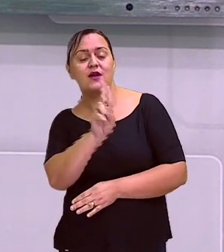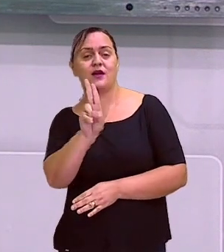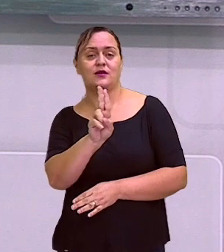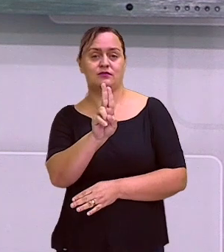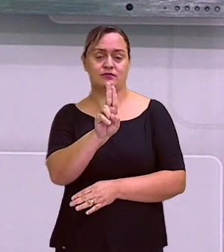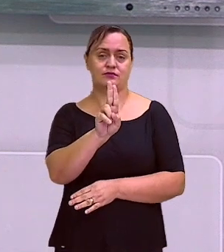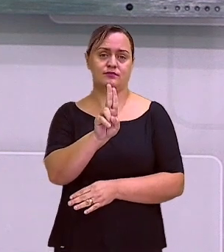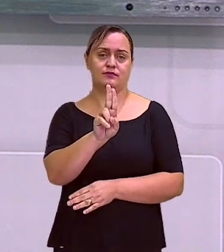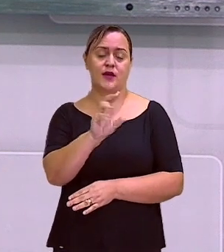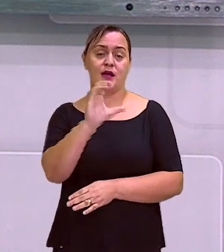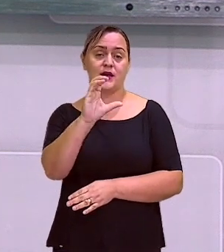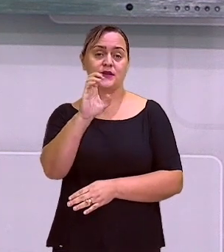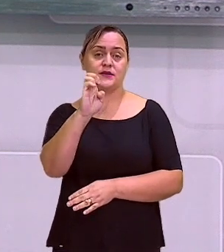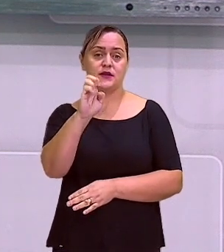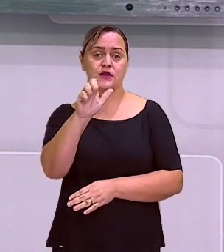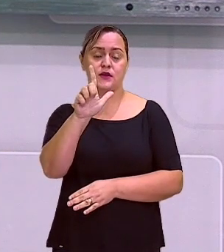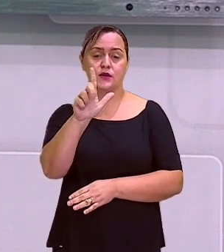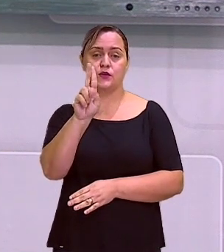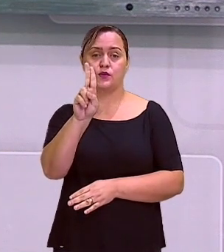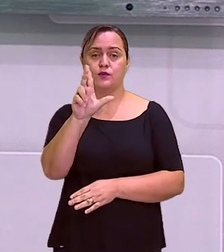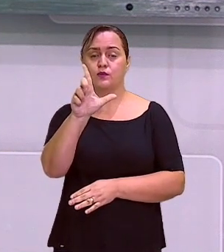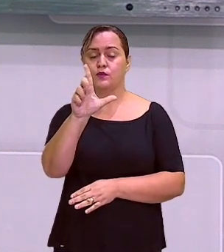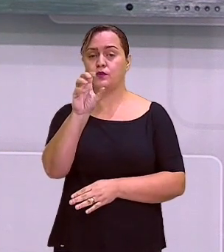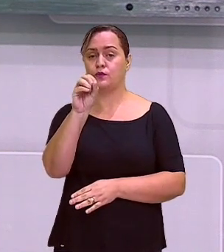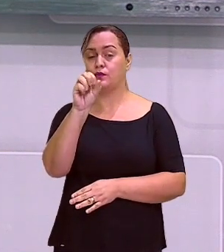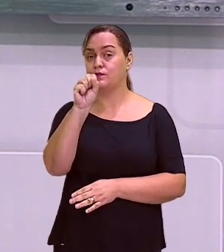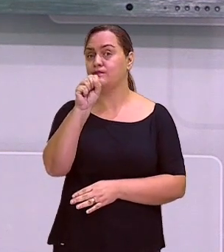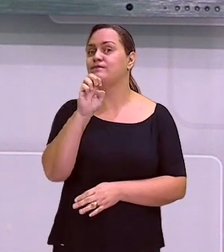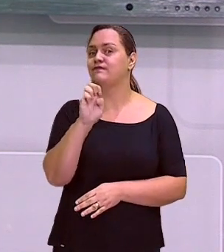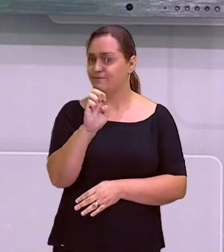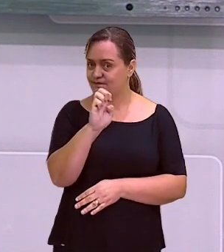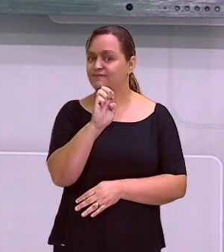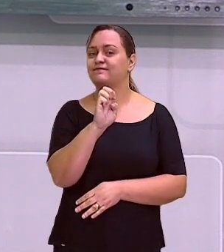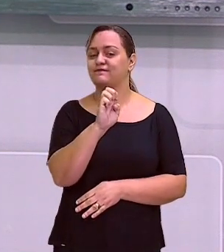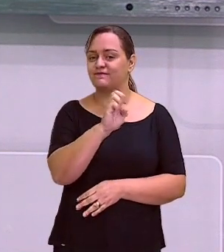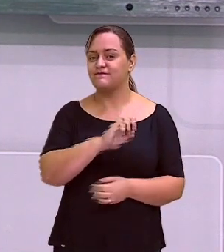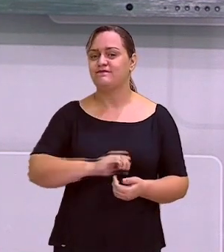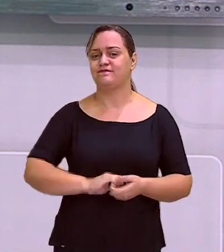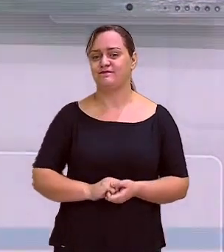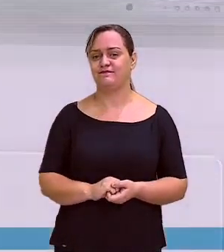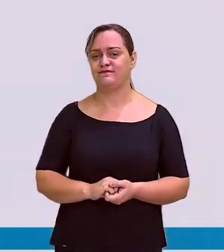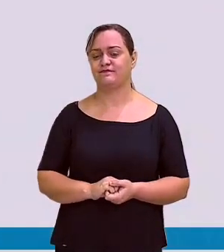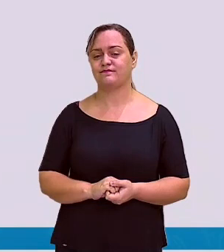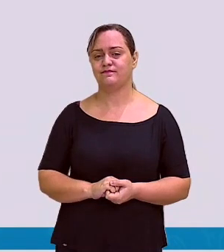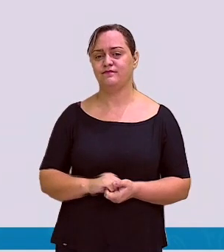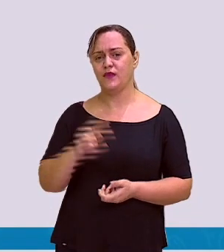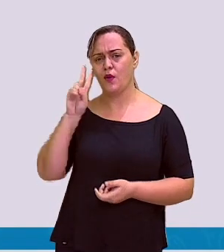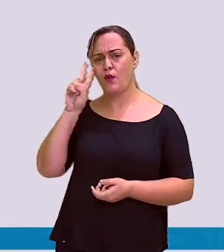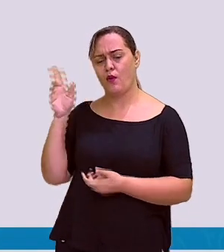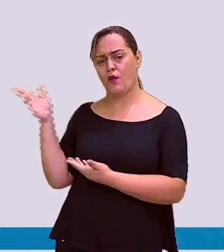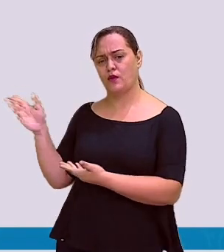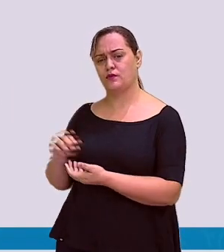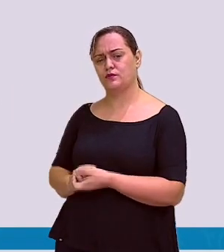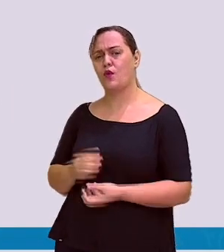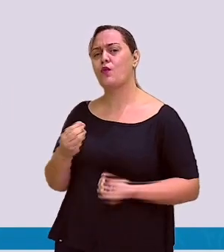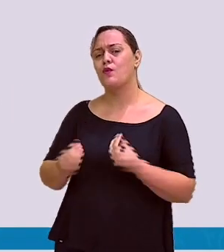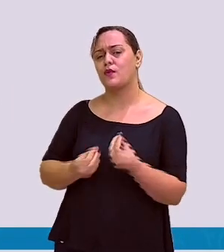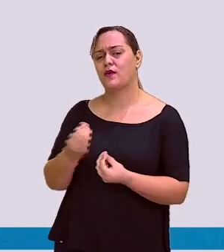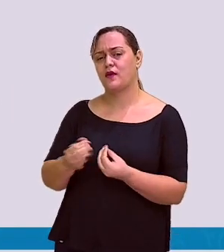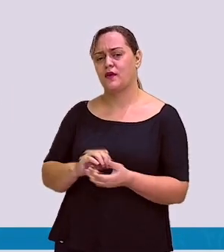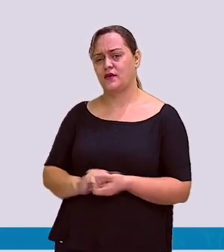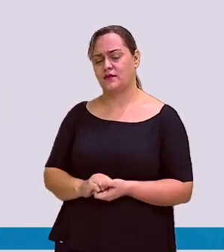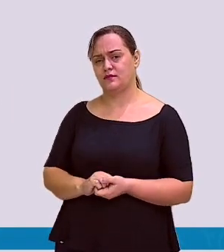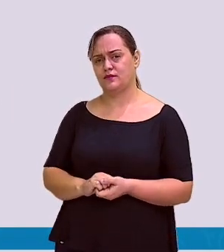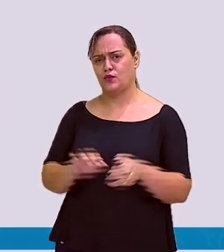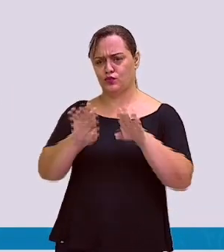celulose, que projetavam as imagens. Surgiu um outro, olha ele aqui, gente, o cinetoscópio, olha ele aqui. Como ele